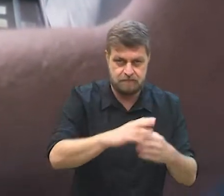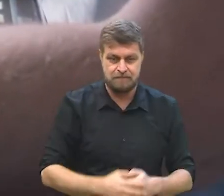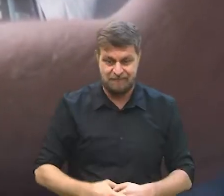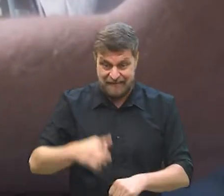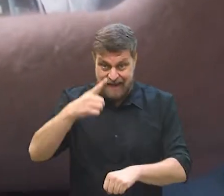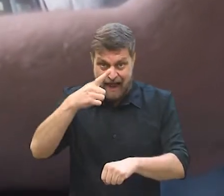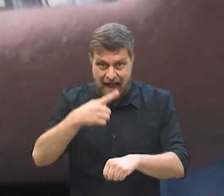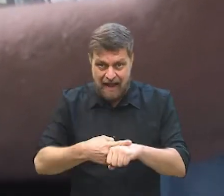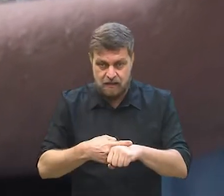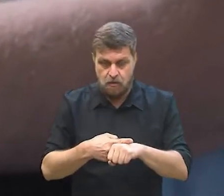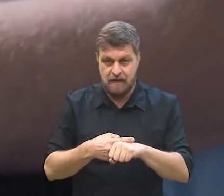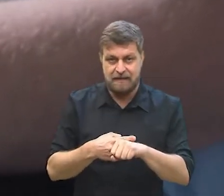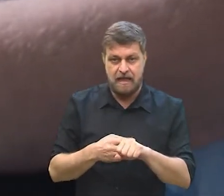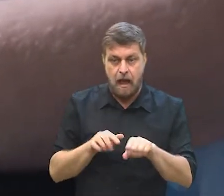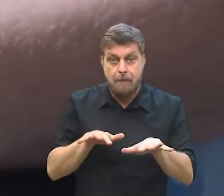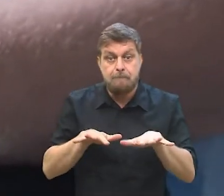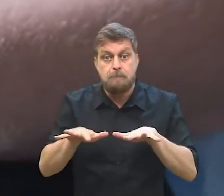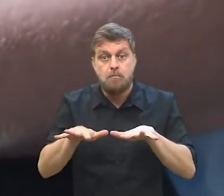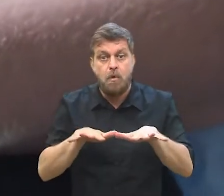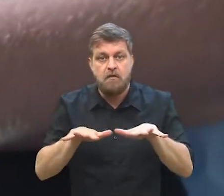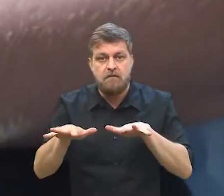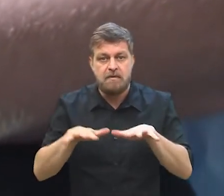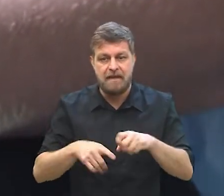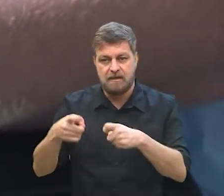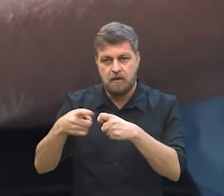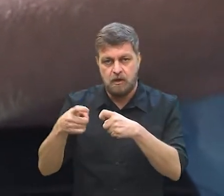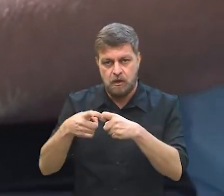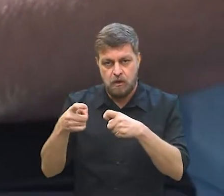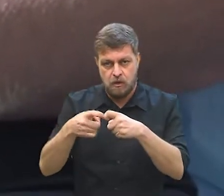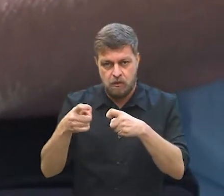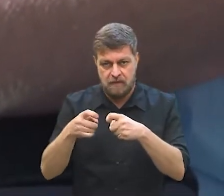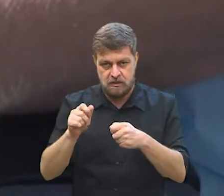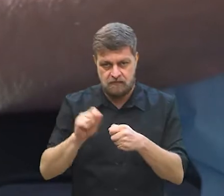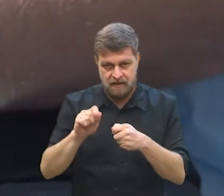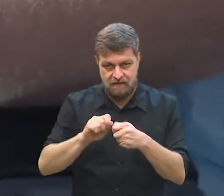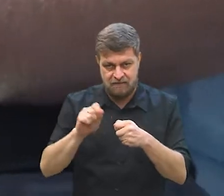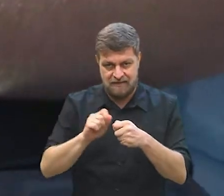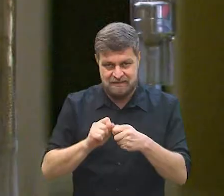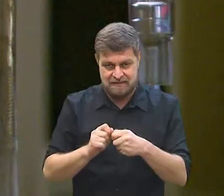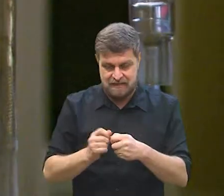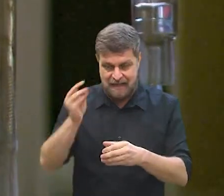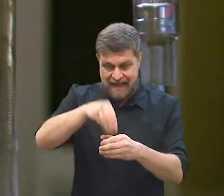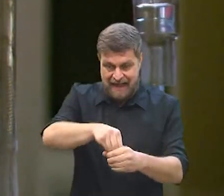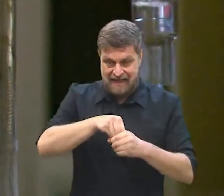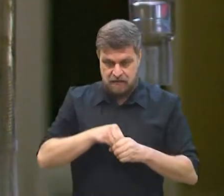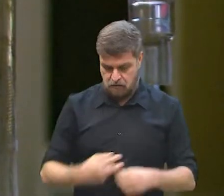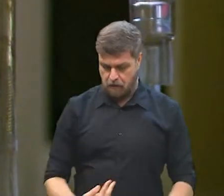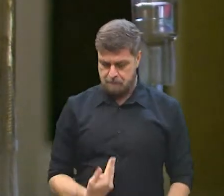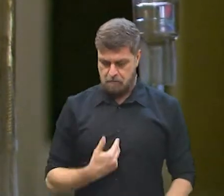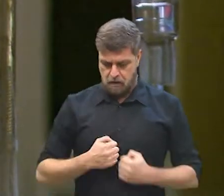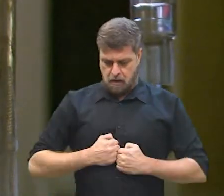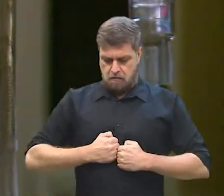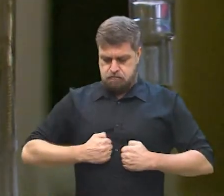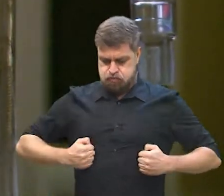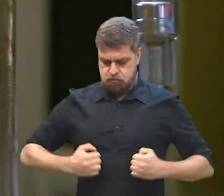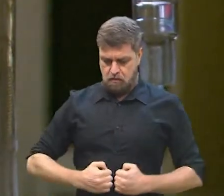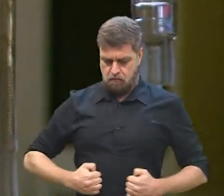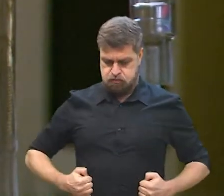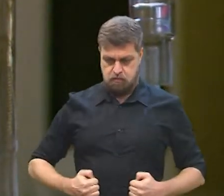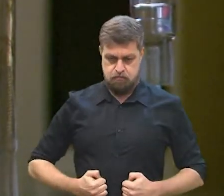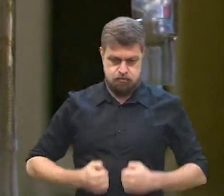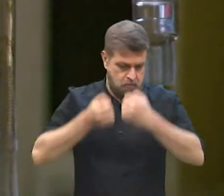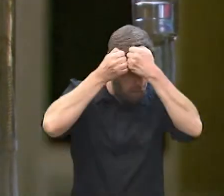aí, movimentos que o cirurgião, para ele fazer dentro do paciente, ele teria que abrir o paciente inteiro.